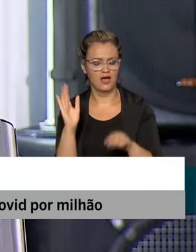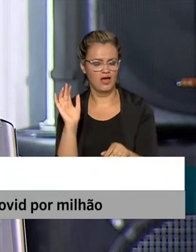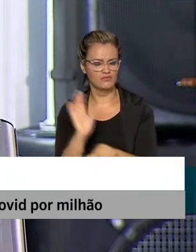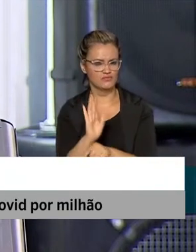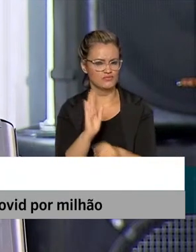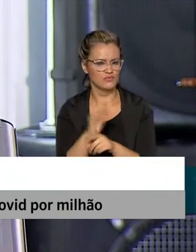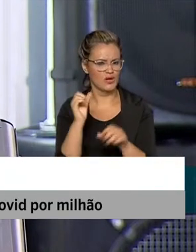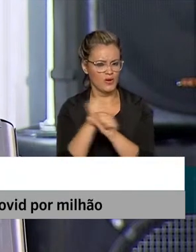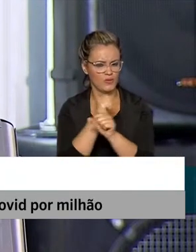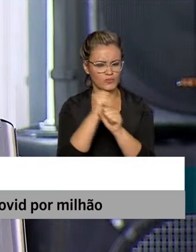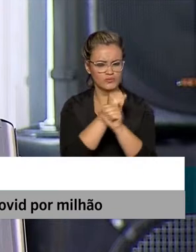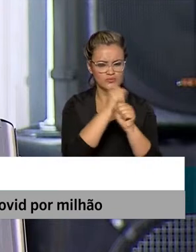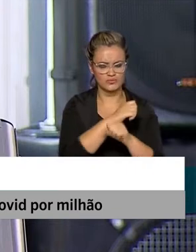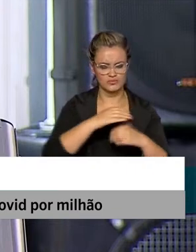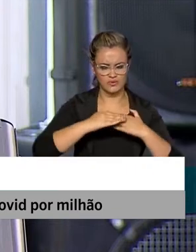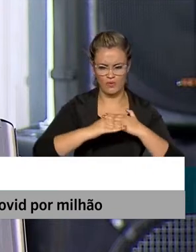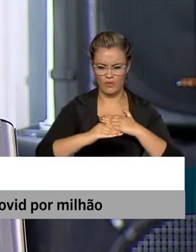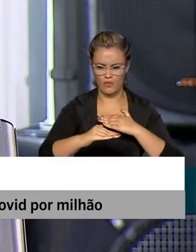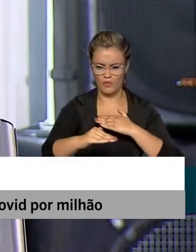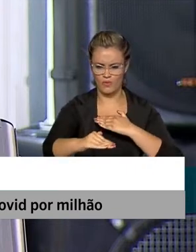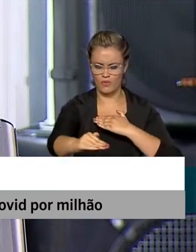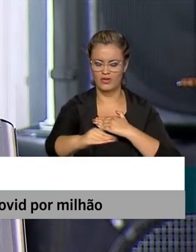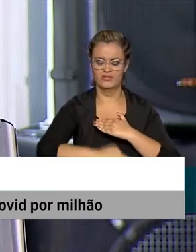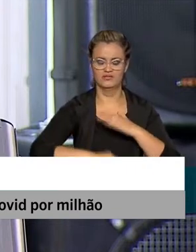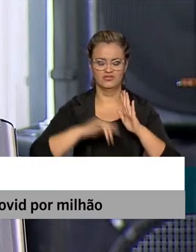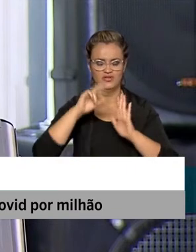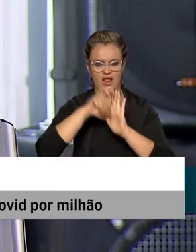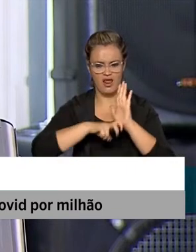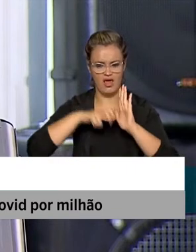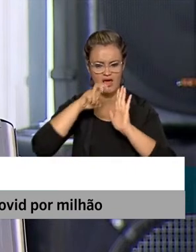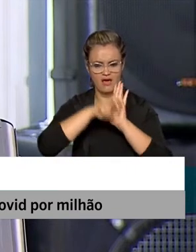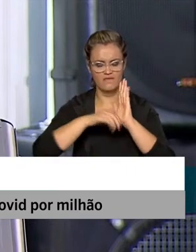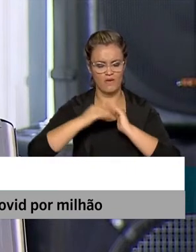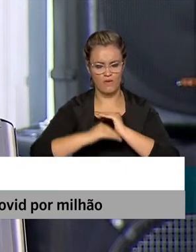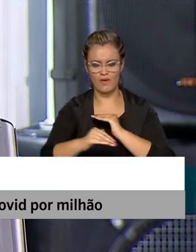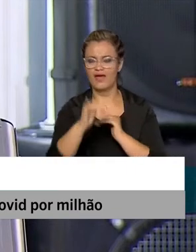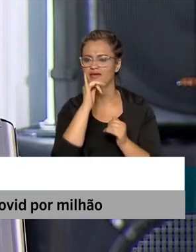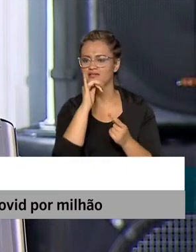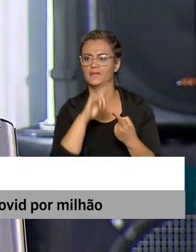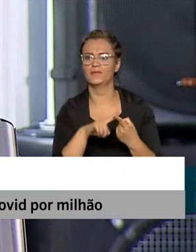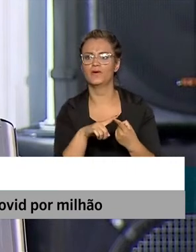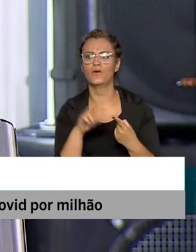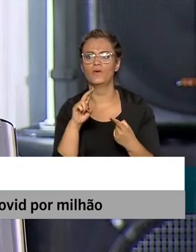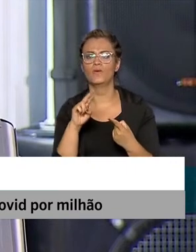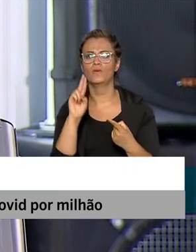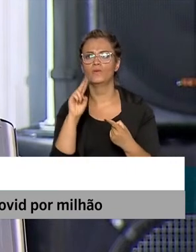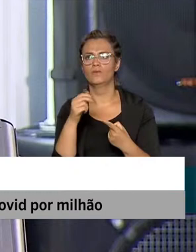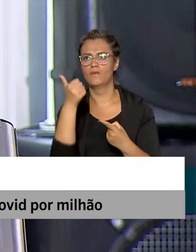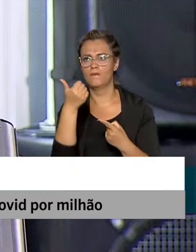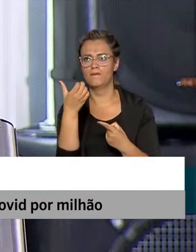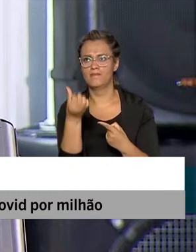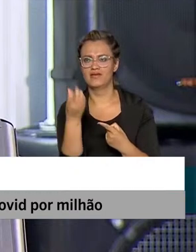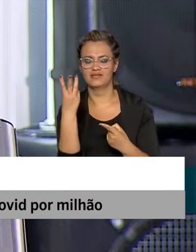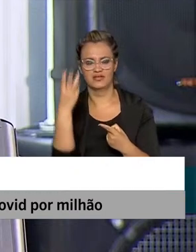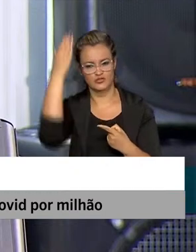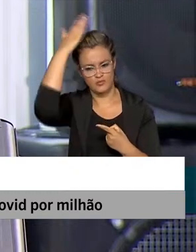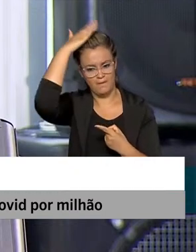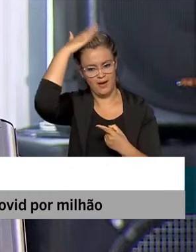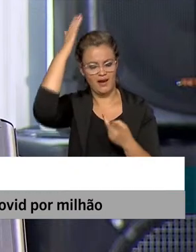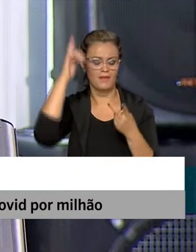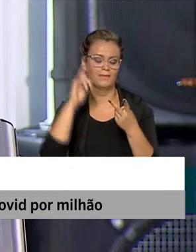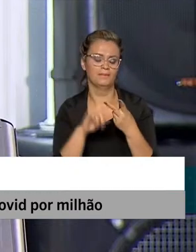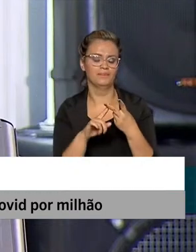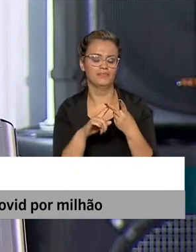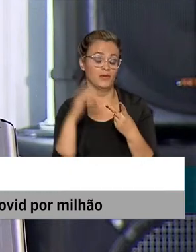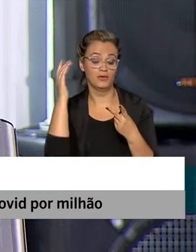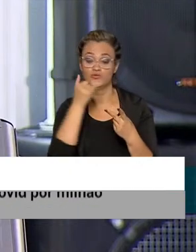740 quilômetros de rodovias e ferrovias, como exemplo, a pavimentação da 163 no Pará, as obras da